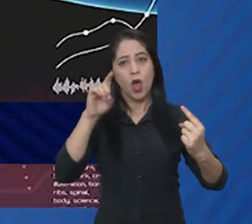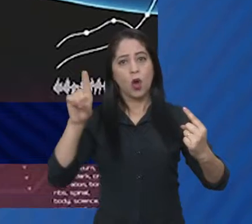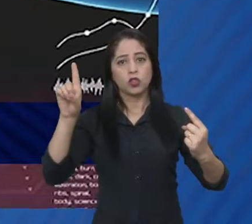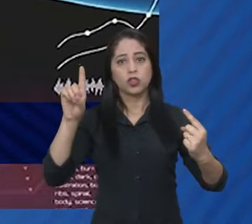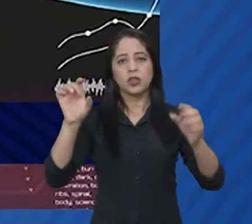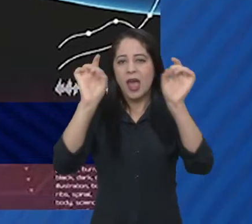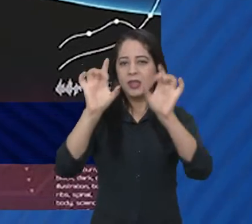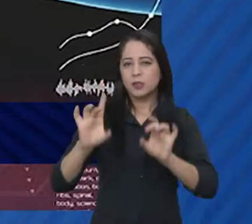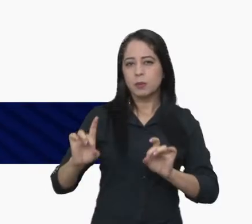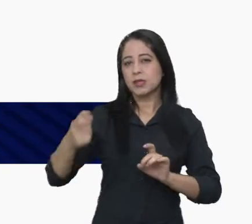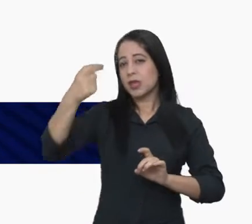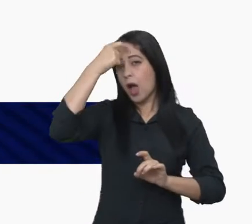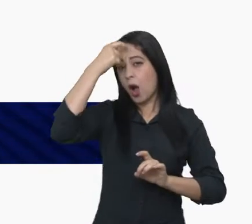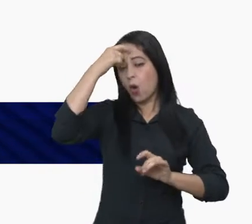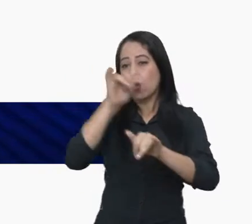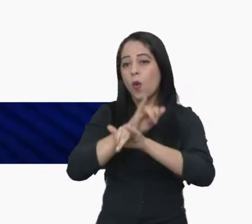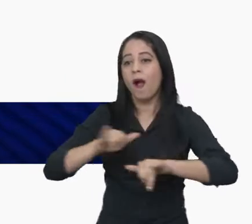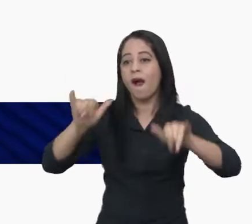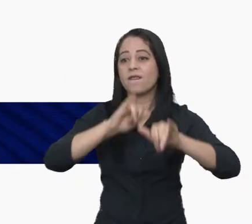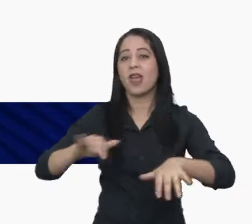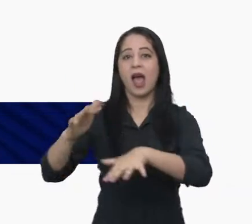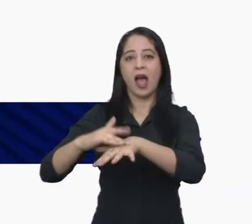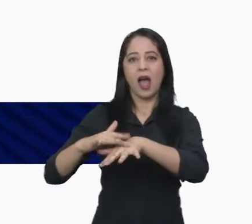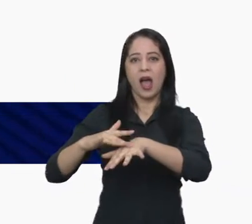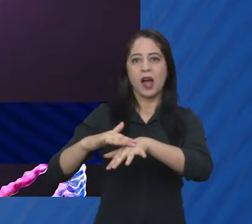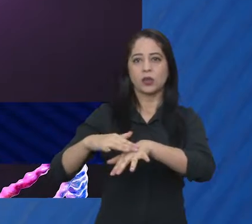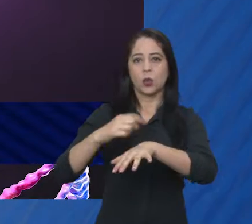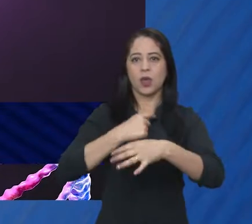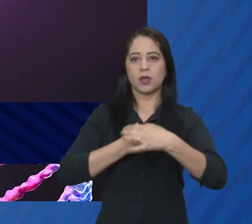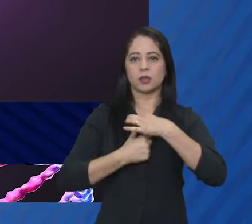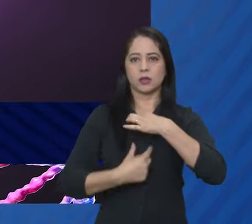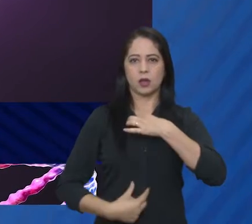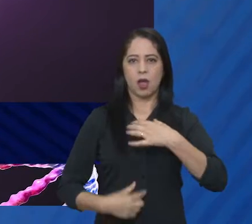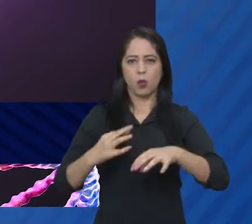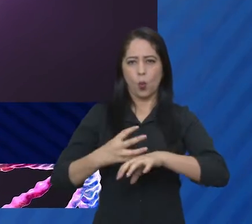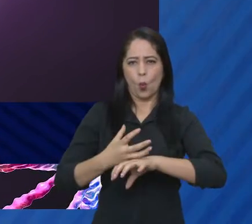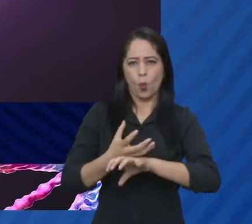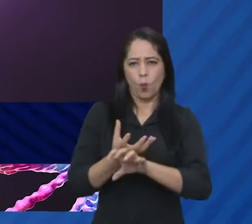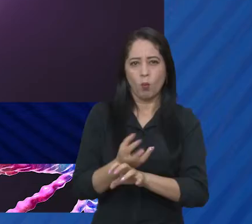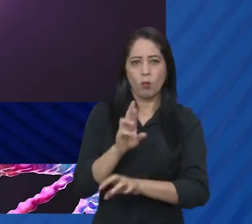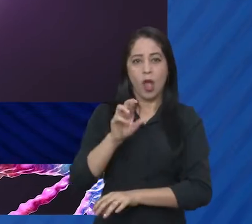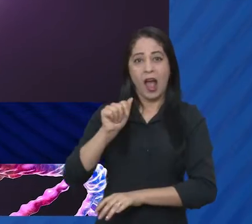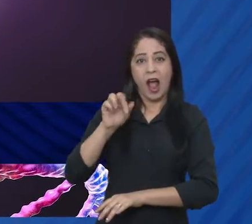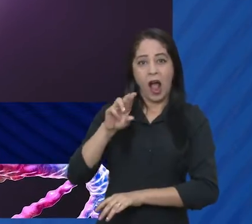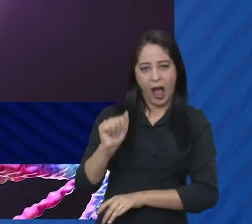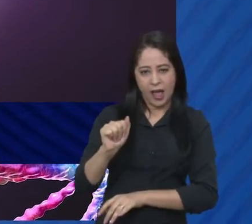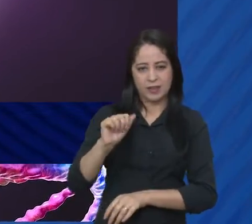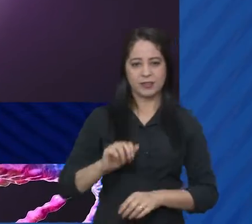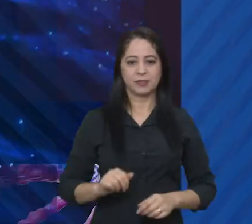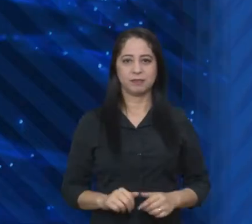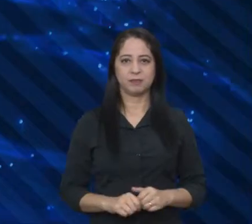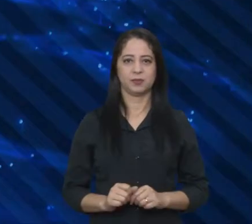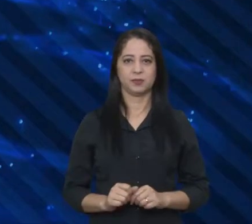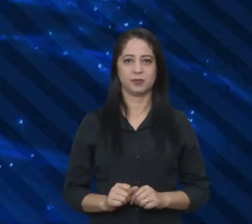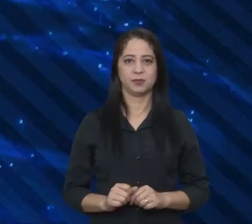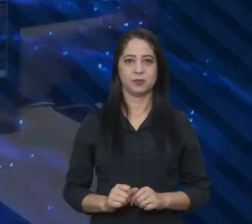José institui o Dia Municipal da Conscientização à Atrofia Muscular Espinhal, uma doença